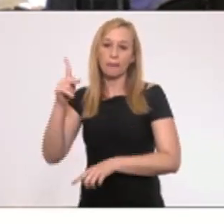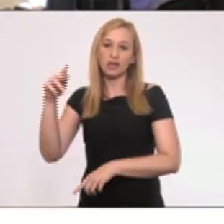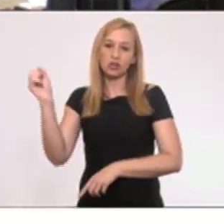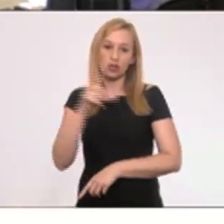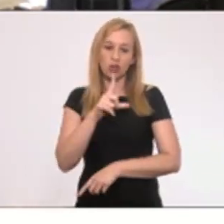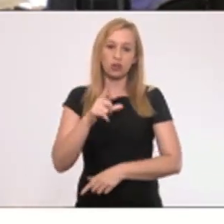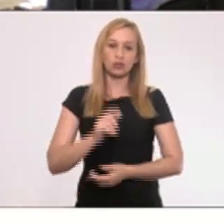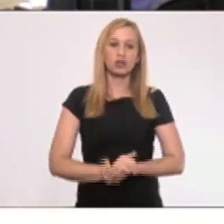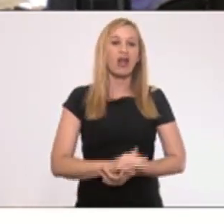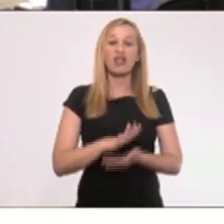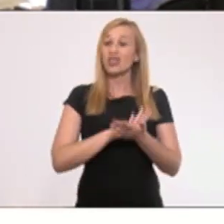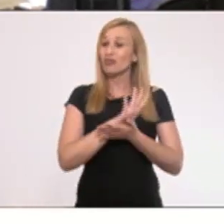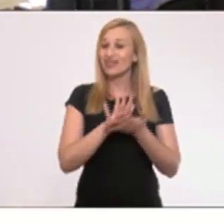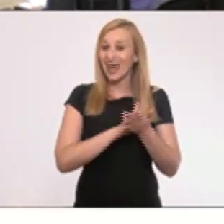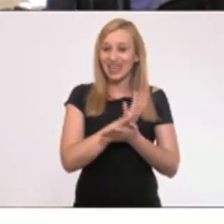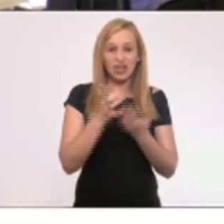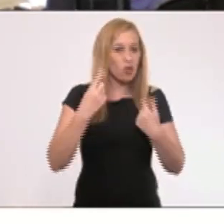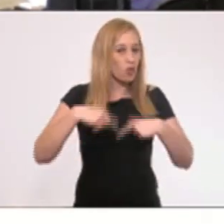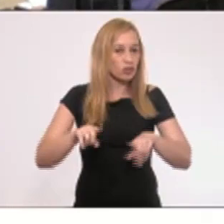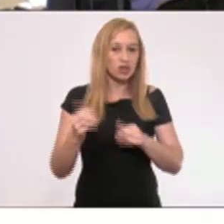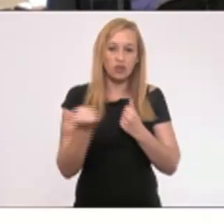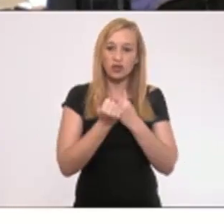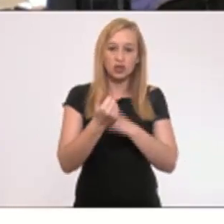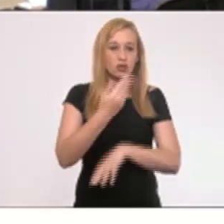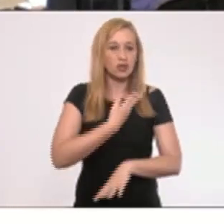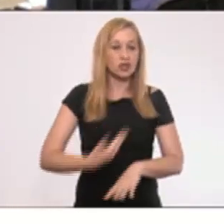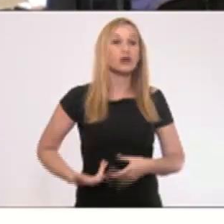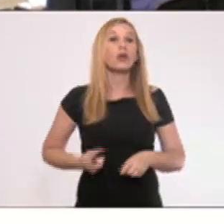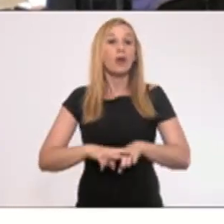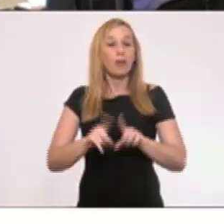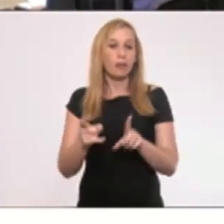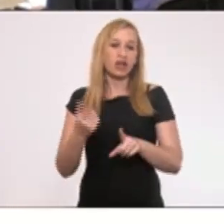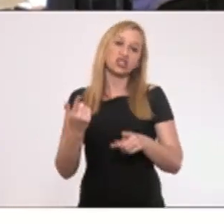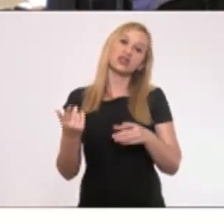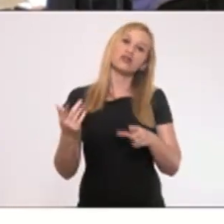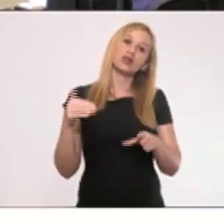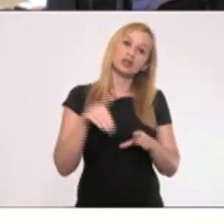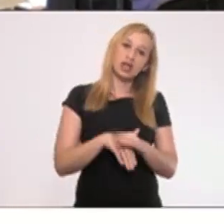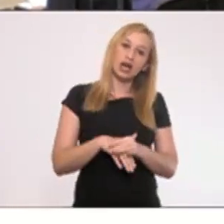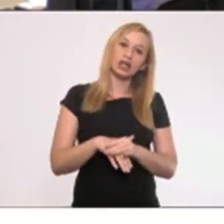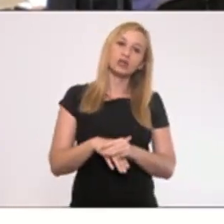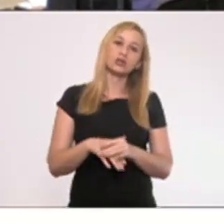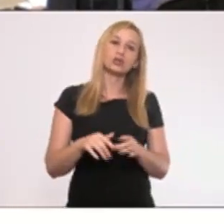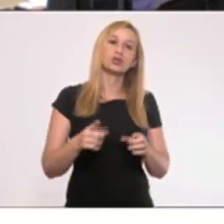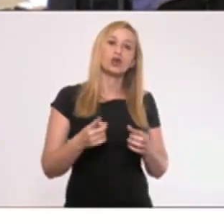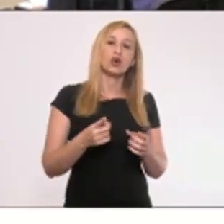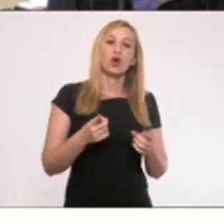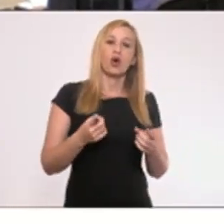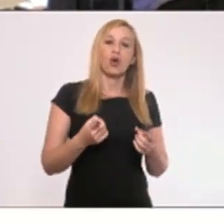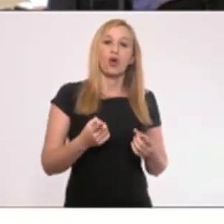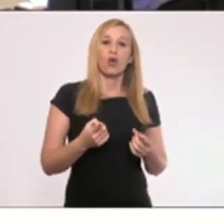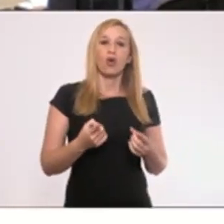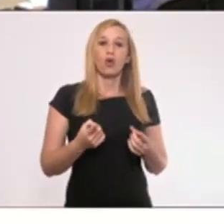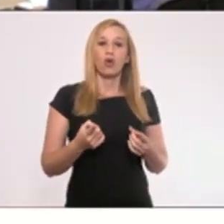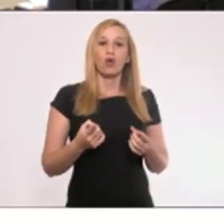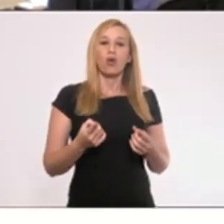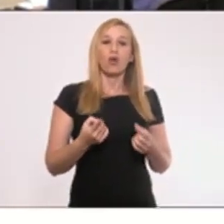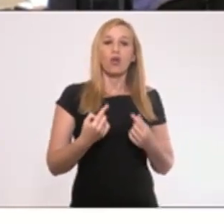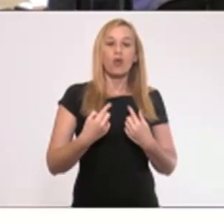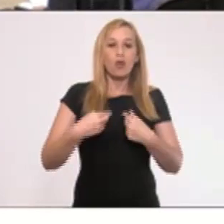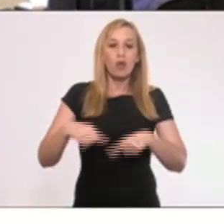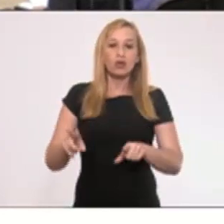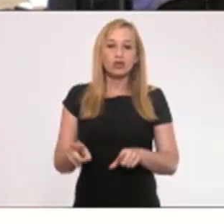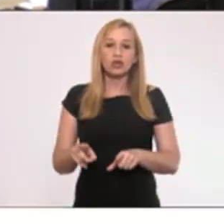senhor presidente, porque não temos nada contra o vice-governador. Mas a gente tem votado contra homenagem a políticos que estão estabelecendo cargos